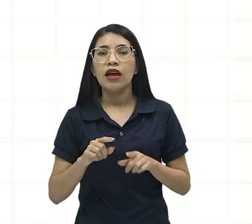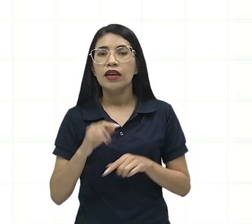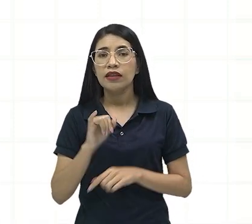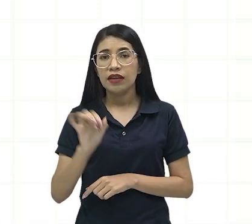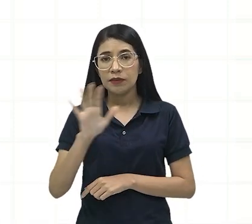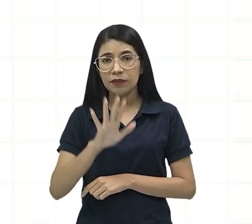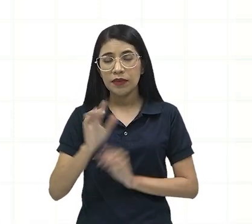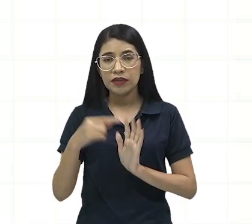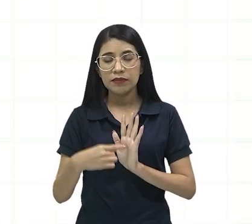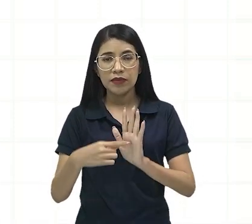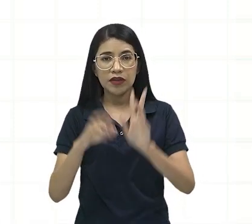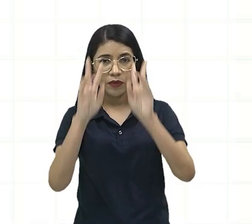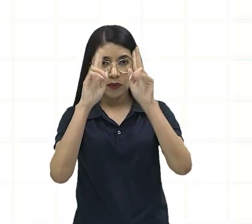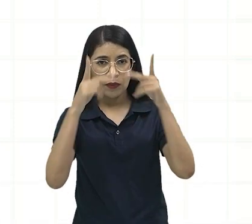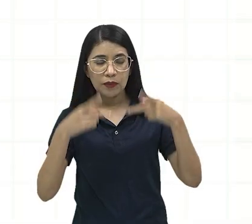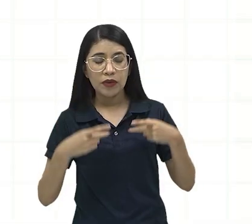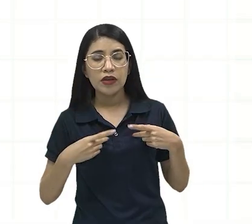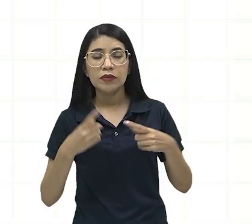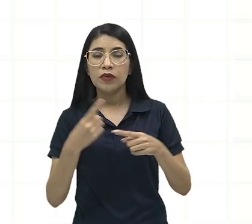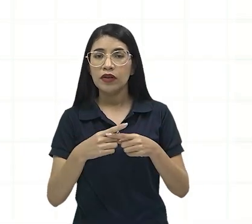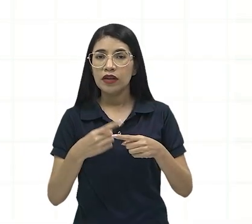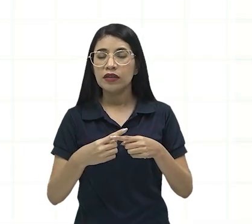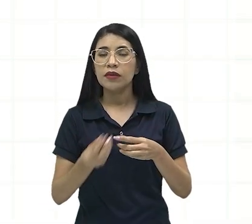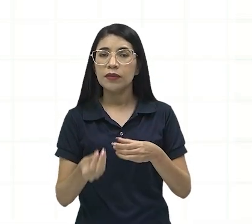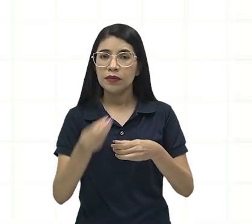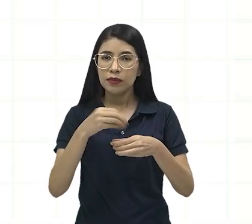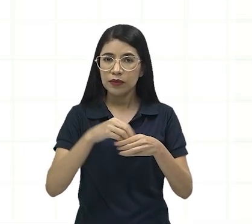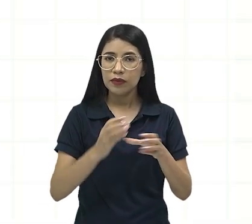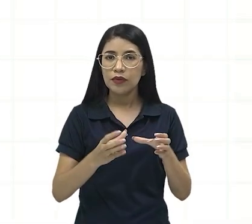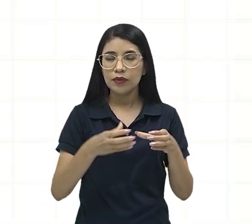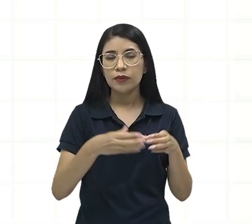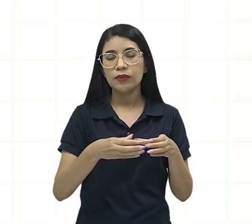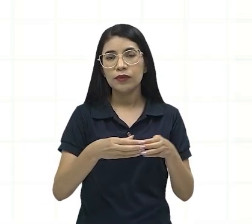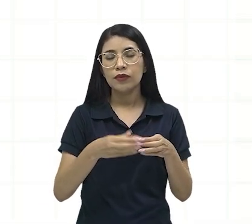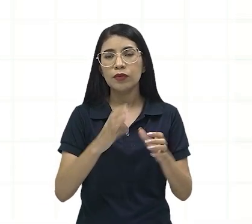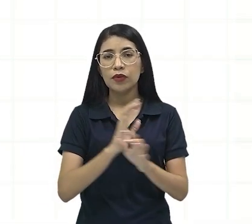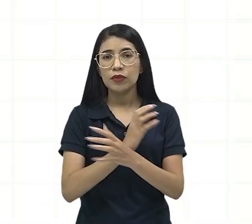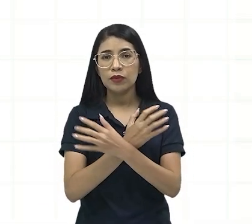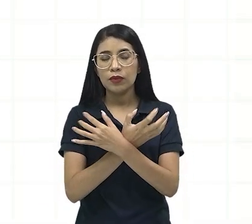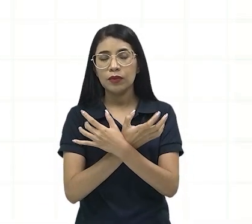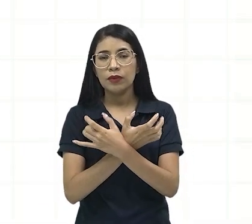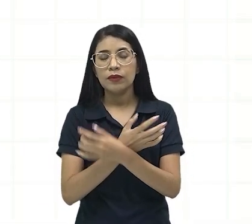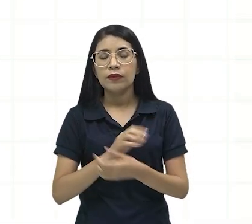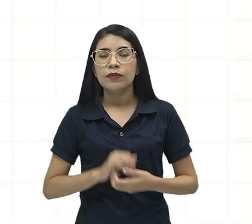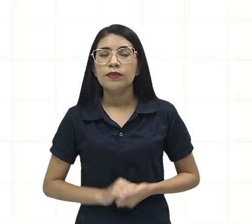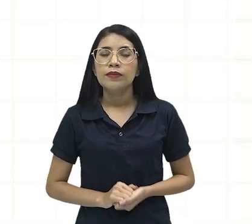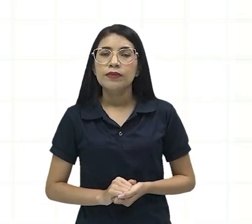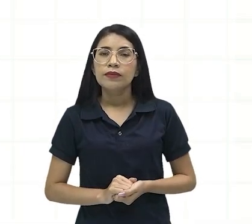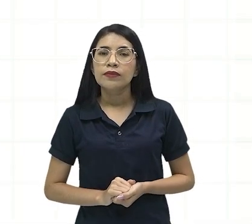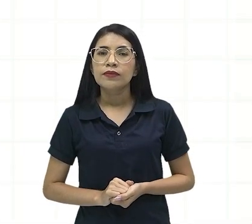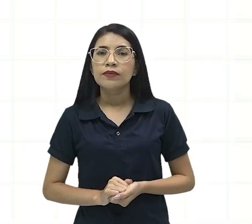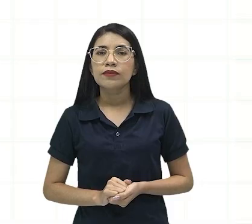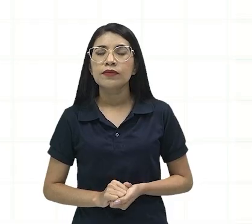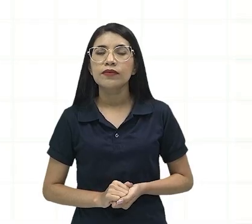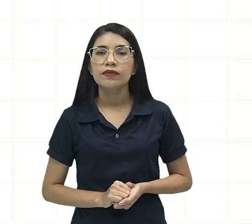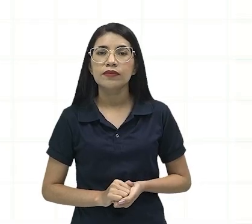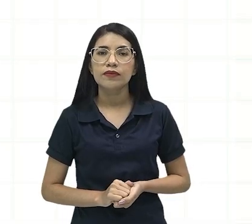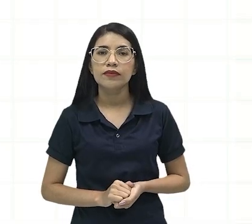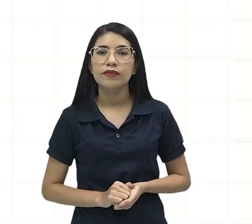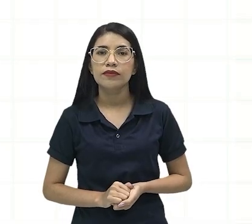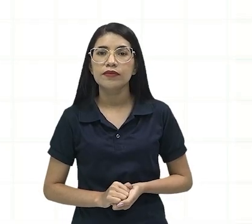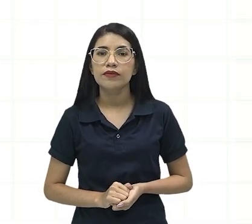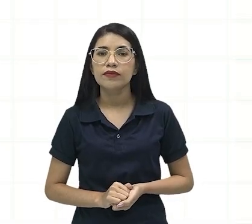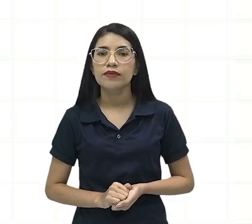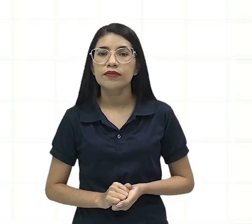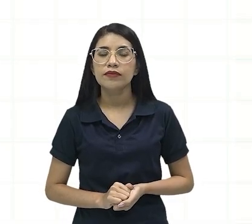homem também, o ser humano, né, também faz parte deste reino, né, do reino dos animais.